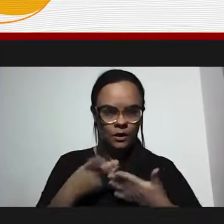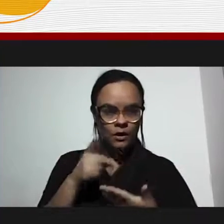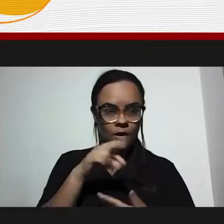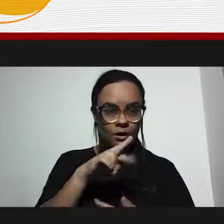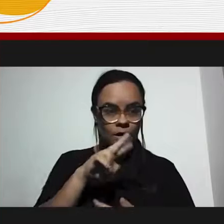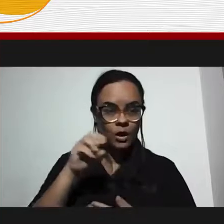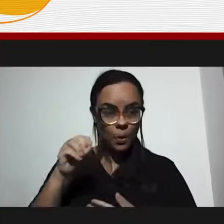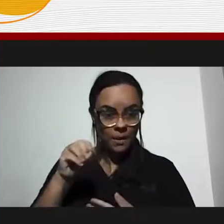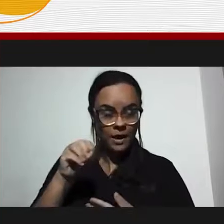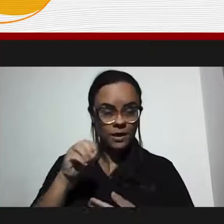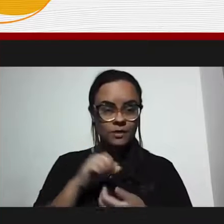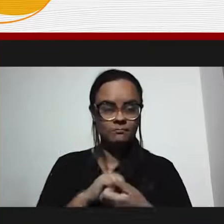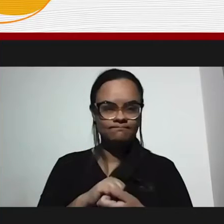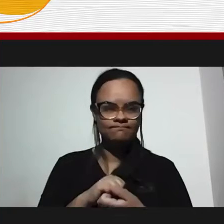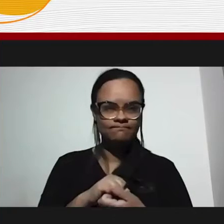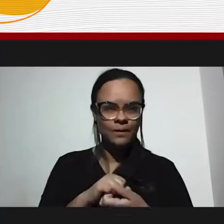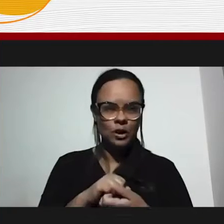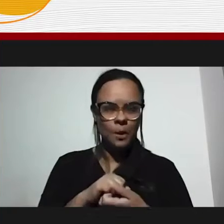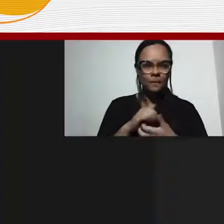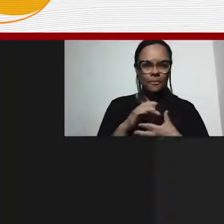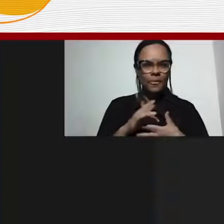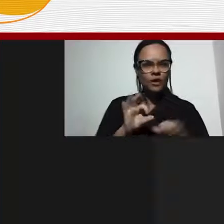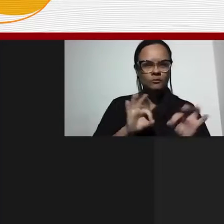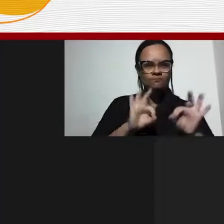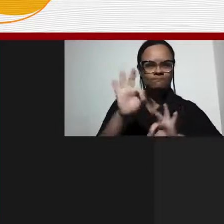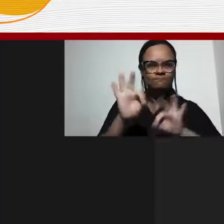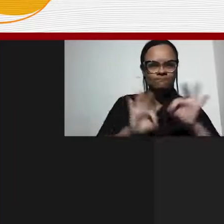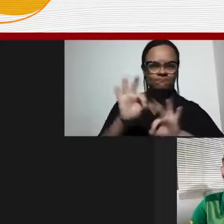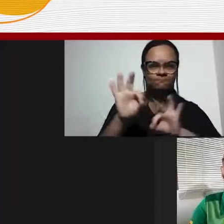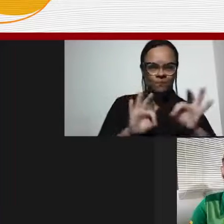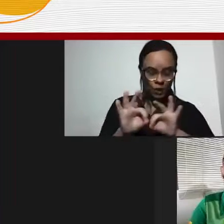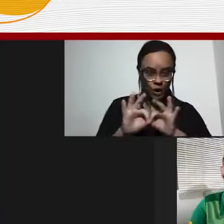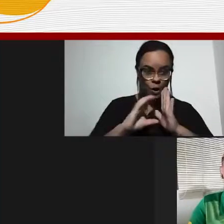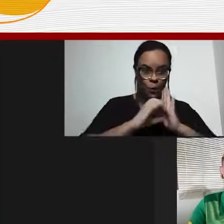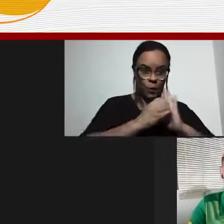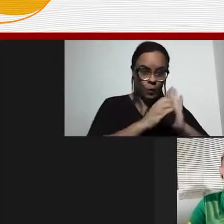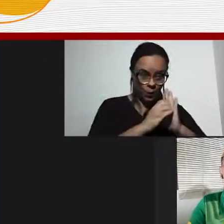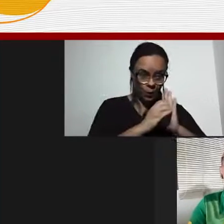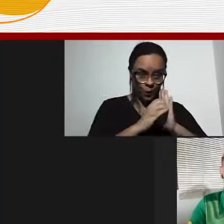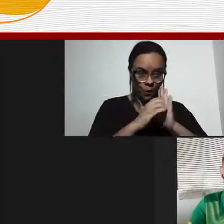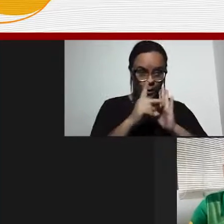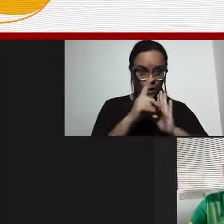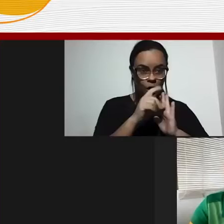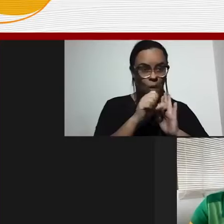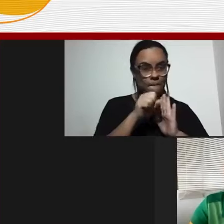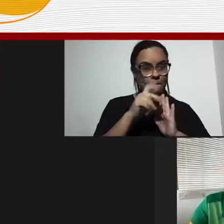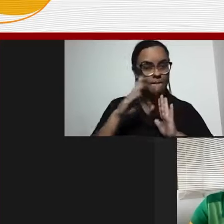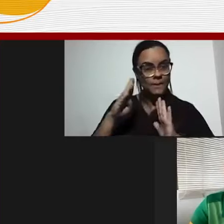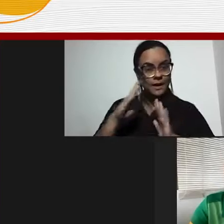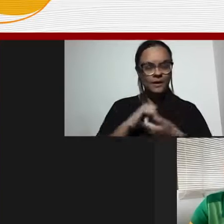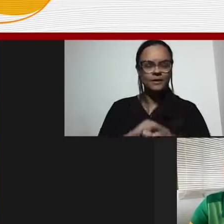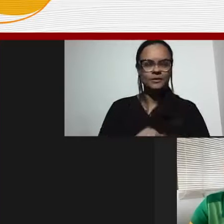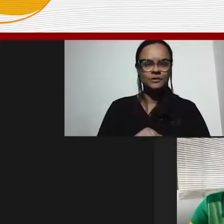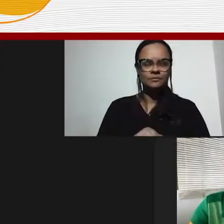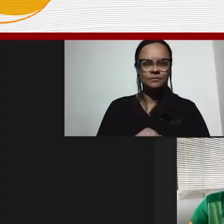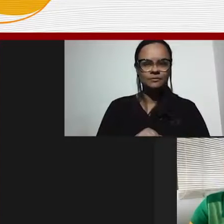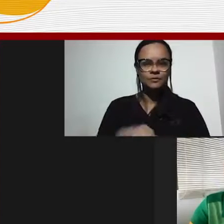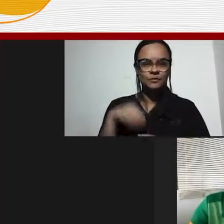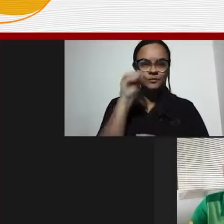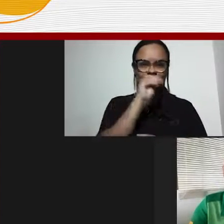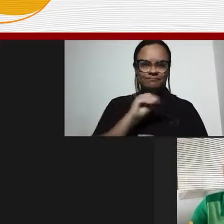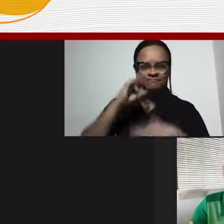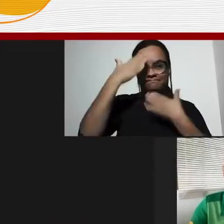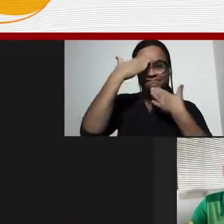Pedro Neves, que é o coordenador de mobilização, né, do PSD Inclusão de forma nacional. Pedro,